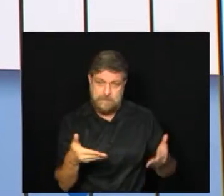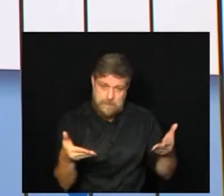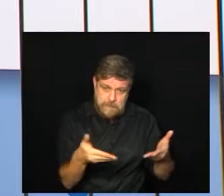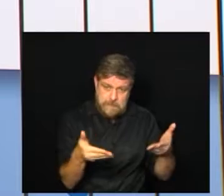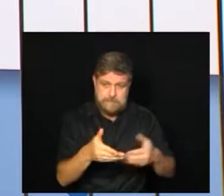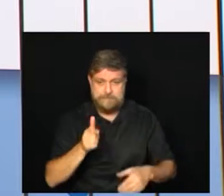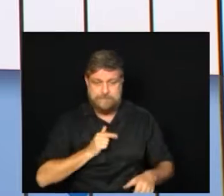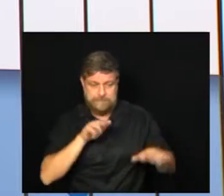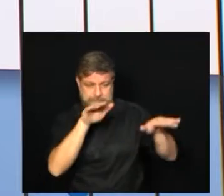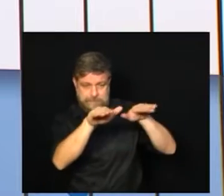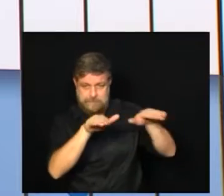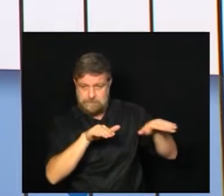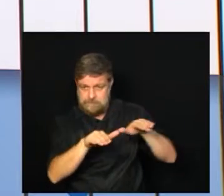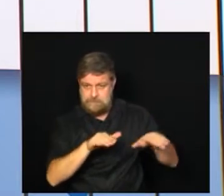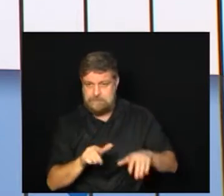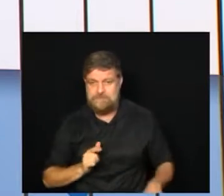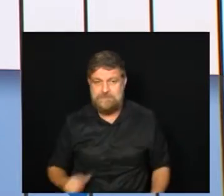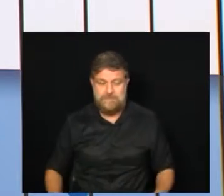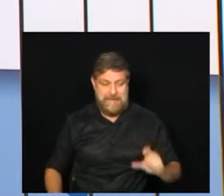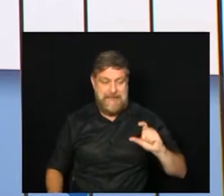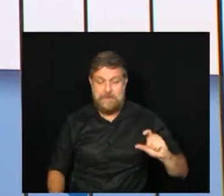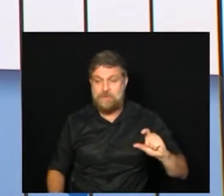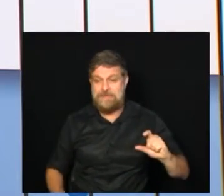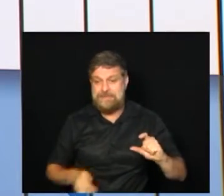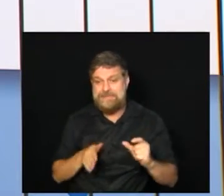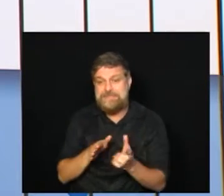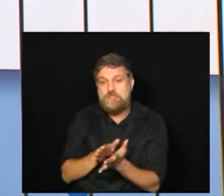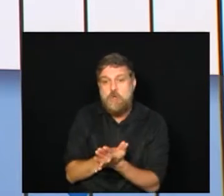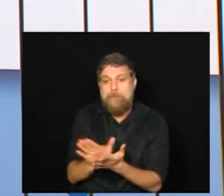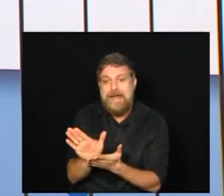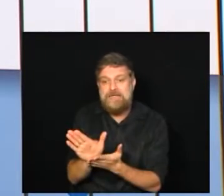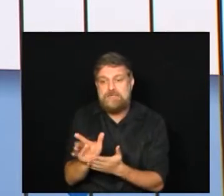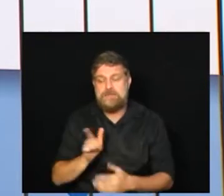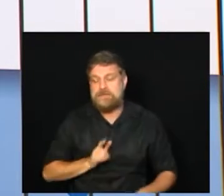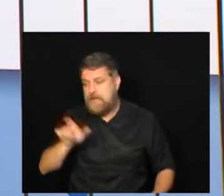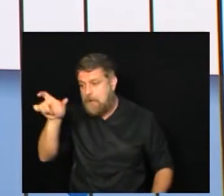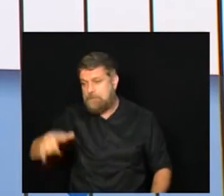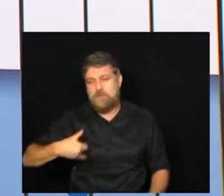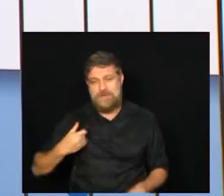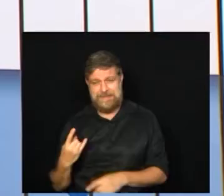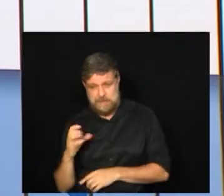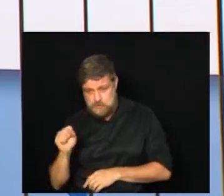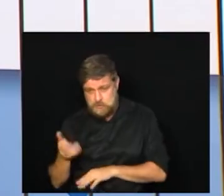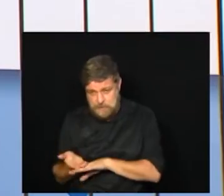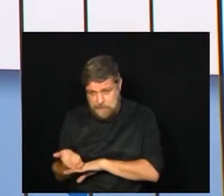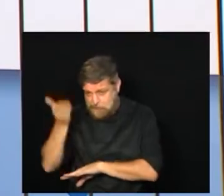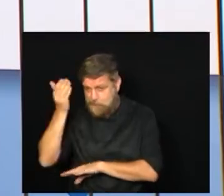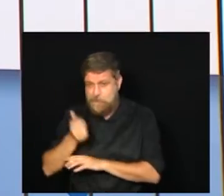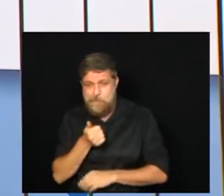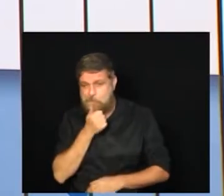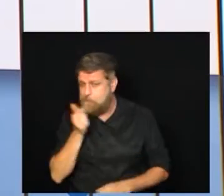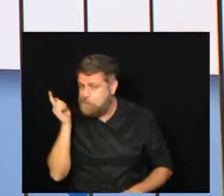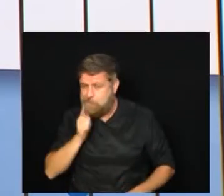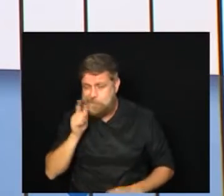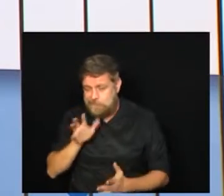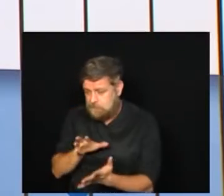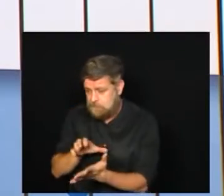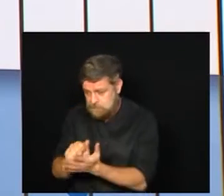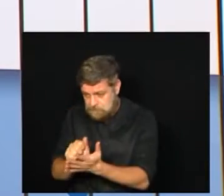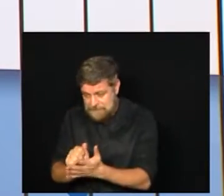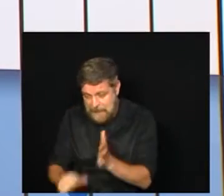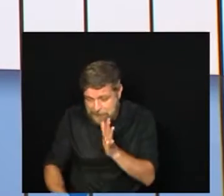a logística das doses sobrantes. Então, você que tem mais de 18 anos e que não conseguiu agendar ainda a